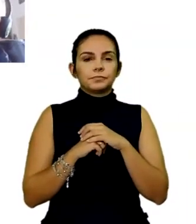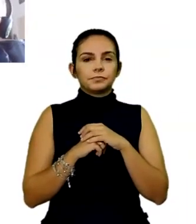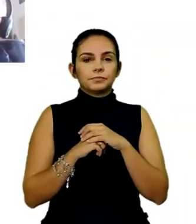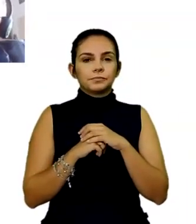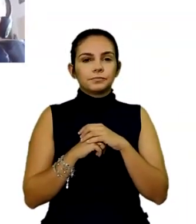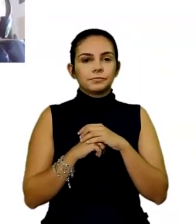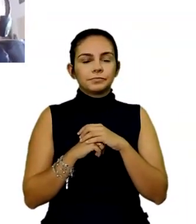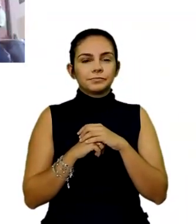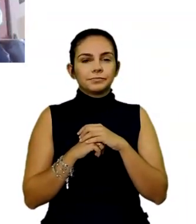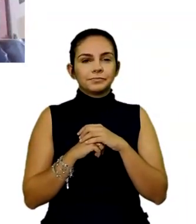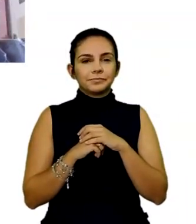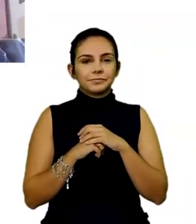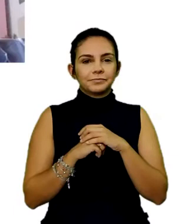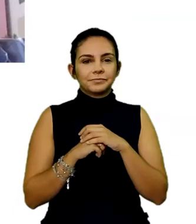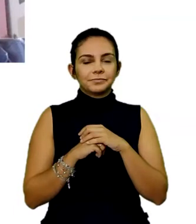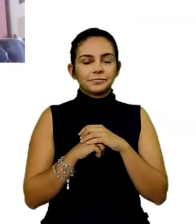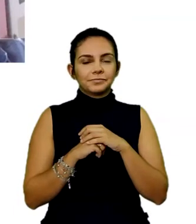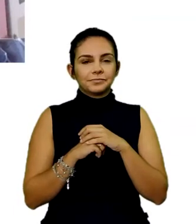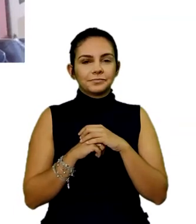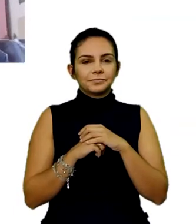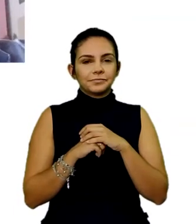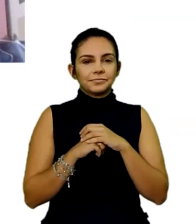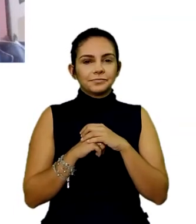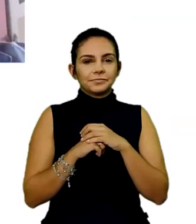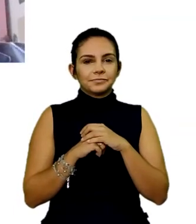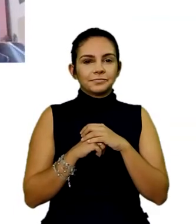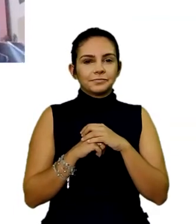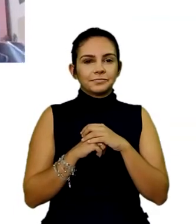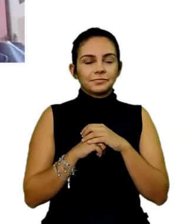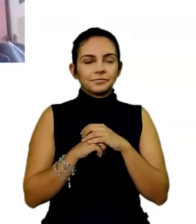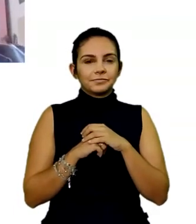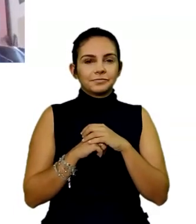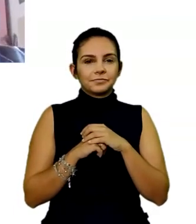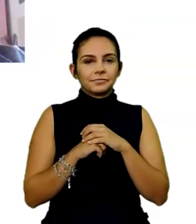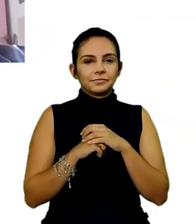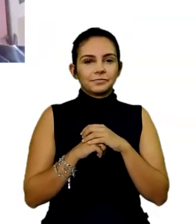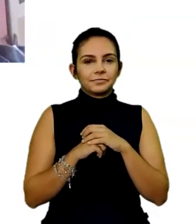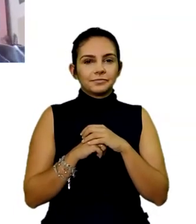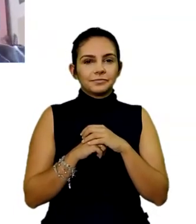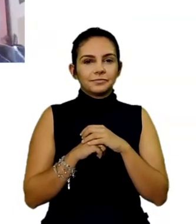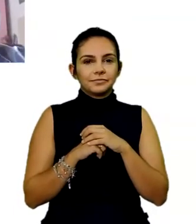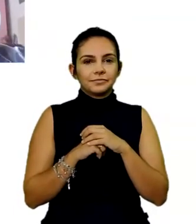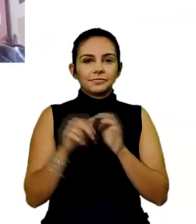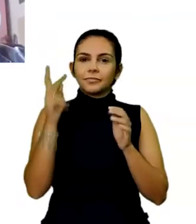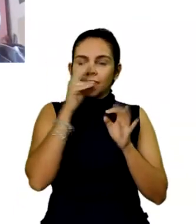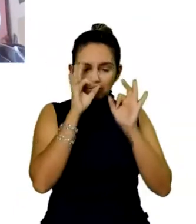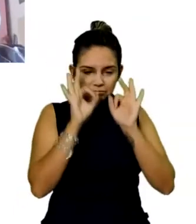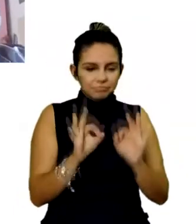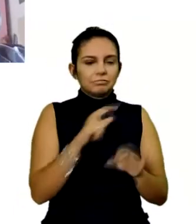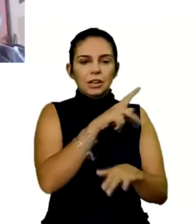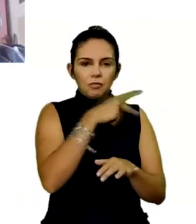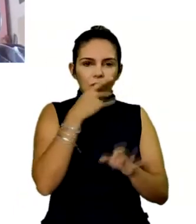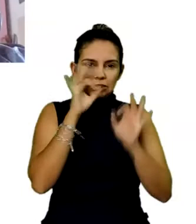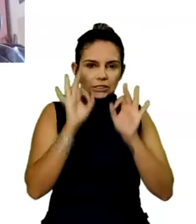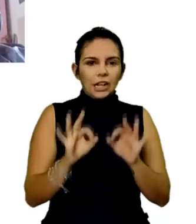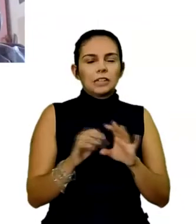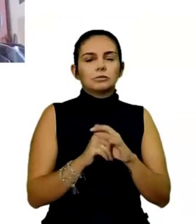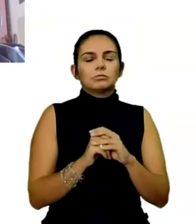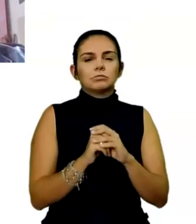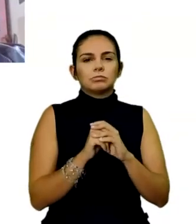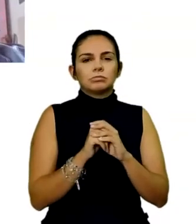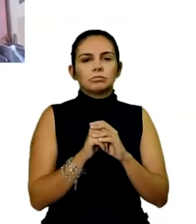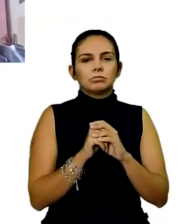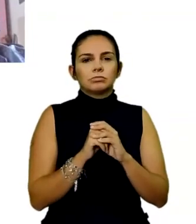É isso aí. Quer complementar, eu acho que é isso mesmo, que é exatamente isso. Mas